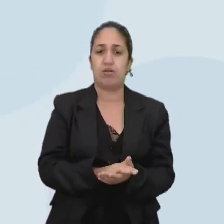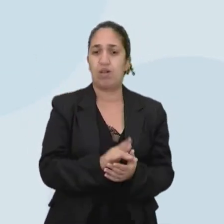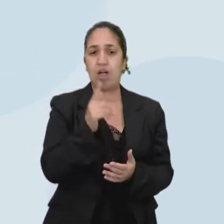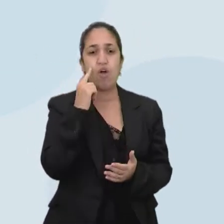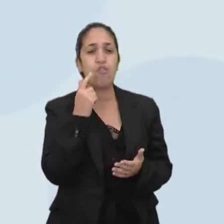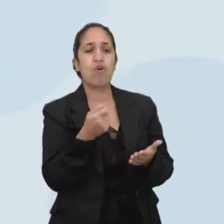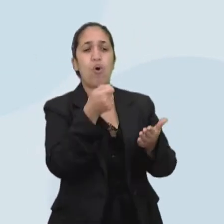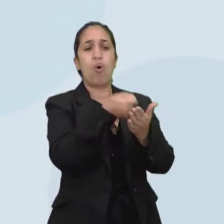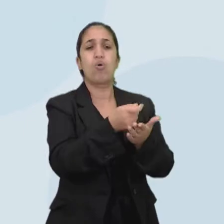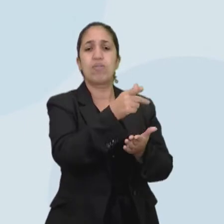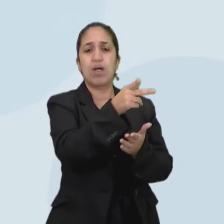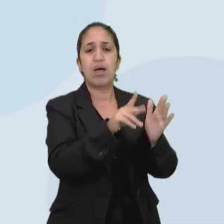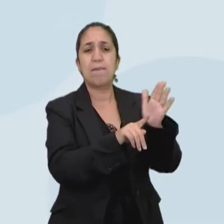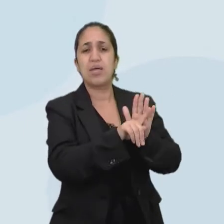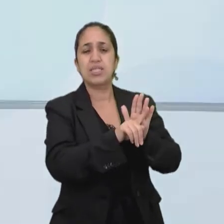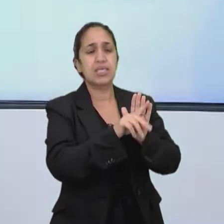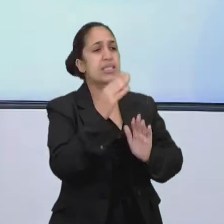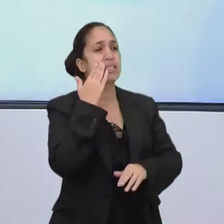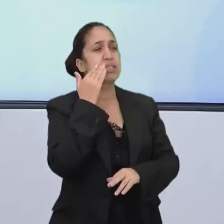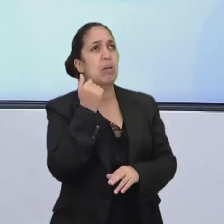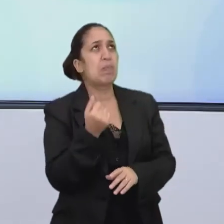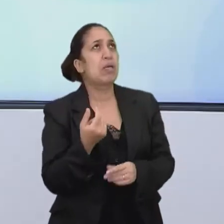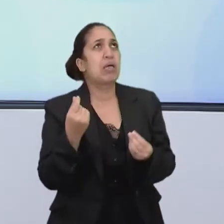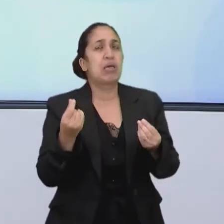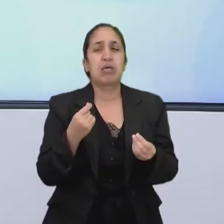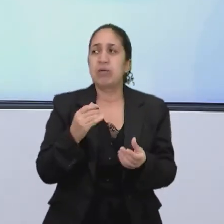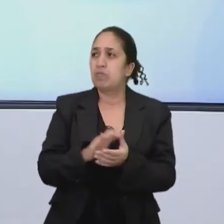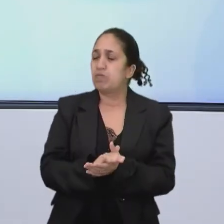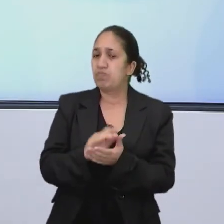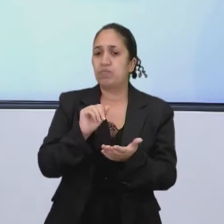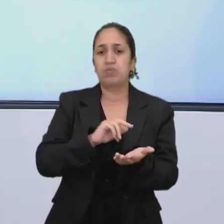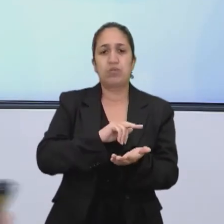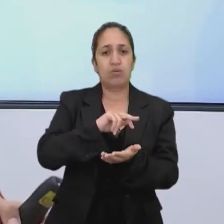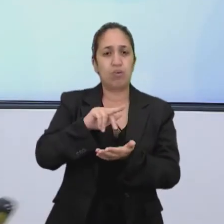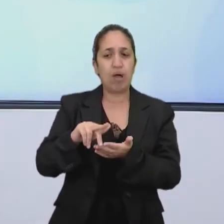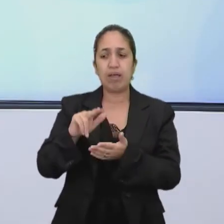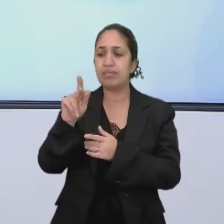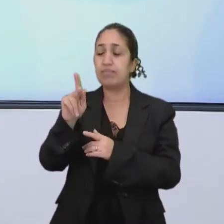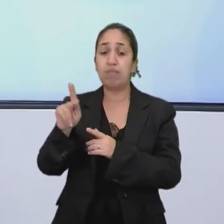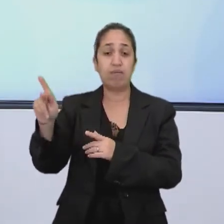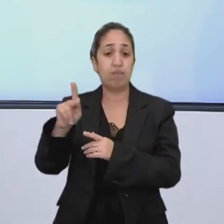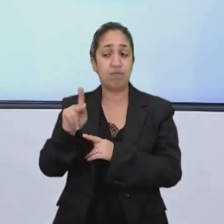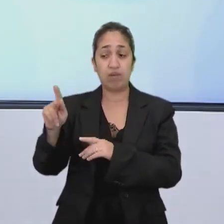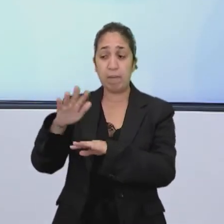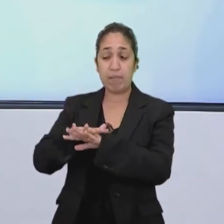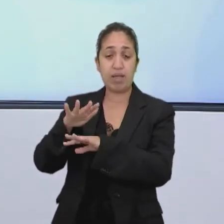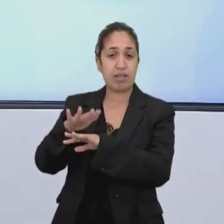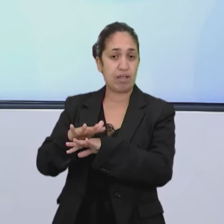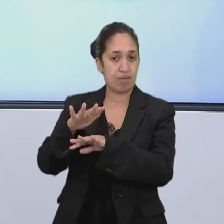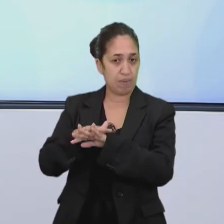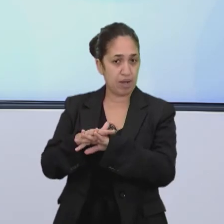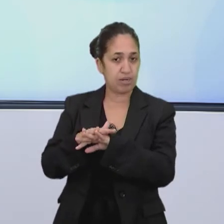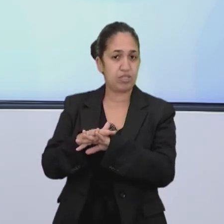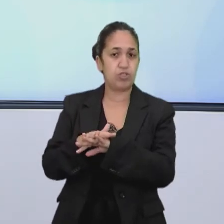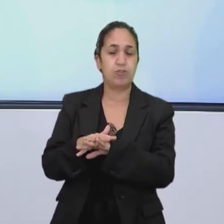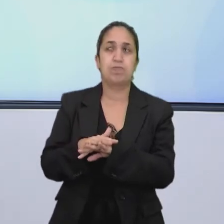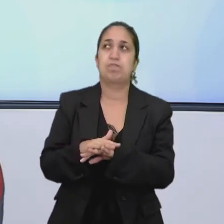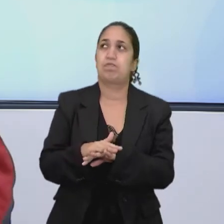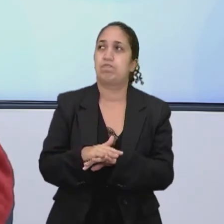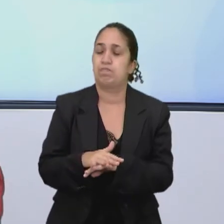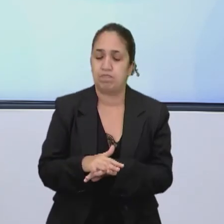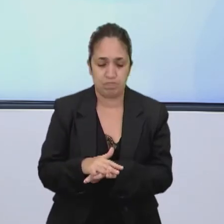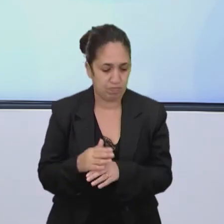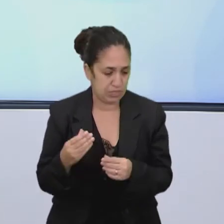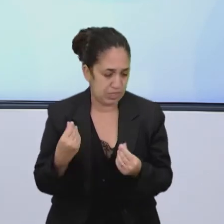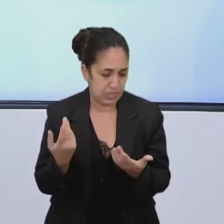uma pesquisa, eu quero saber quais são os professores de matemática que, sei lá,